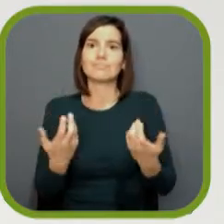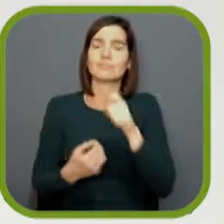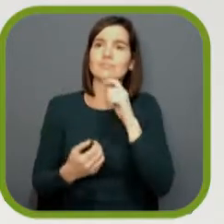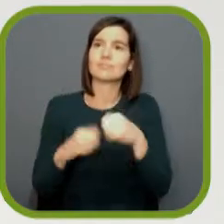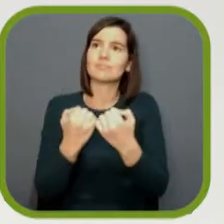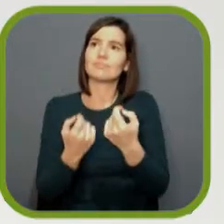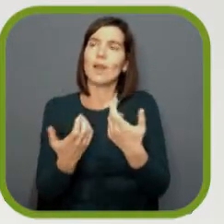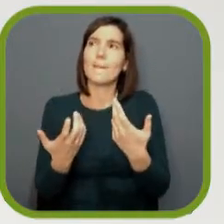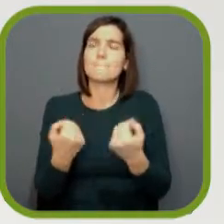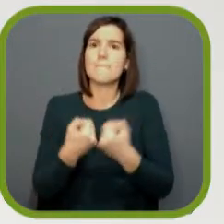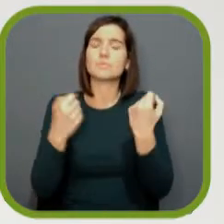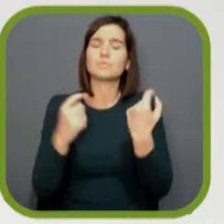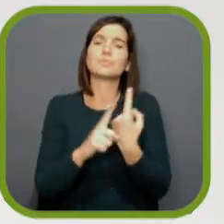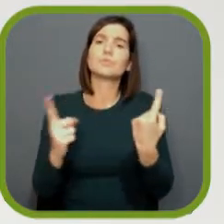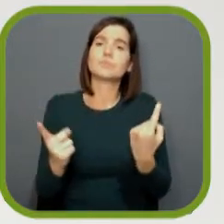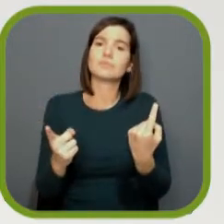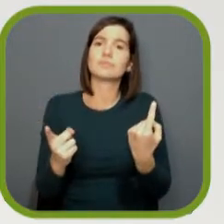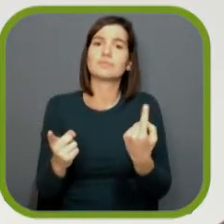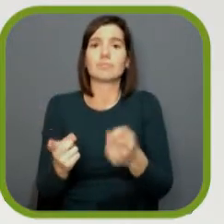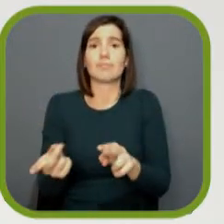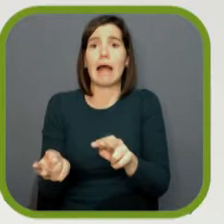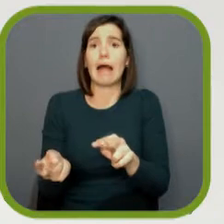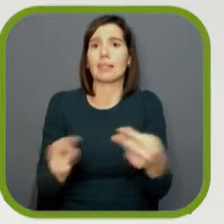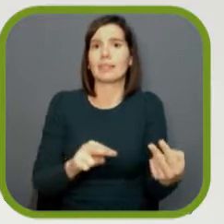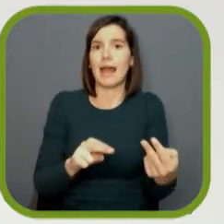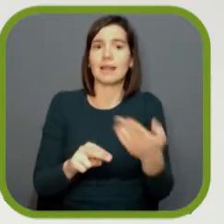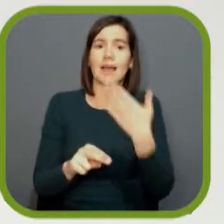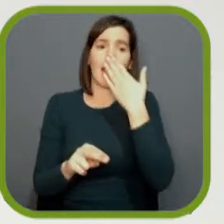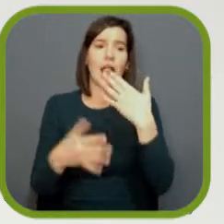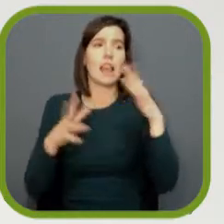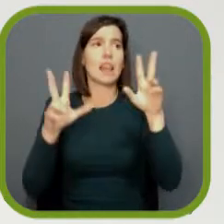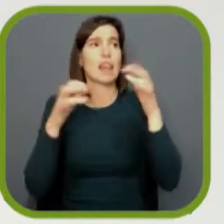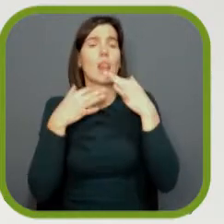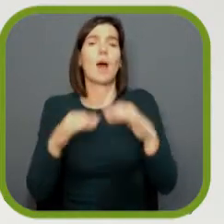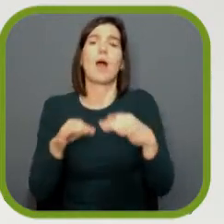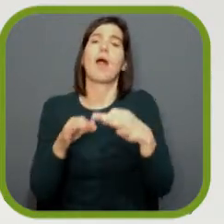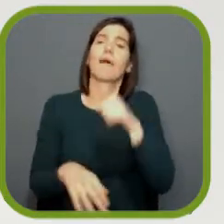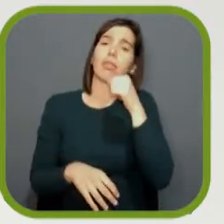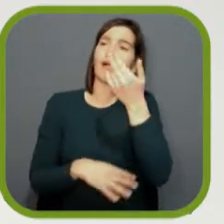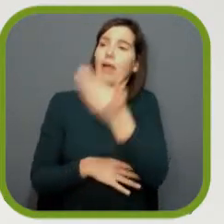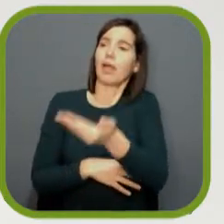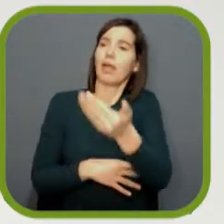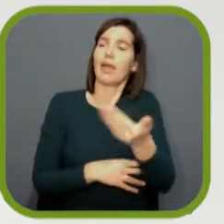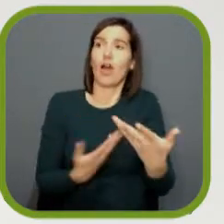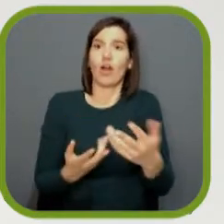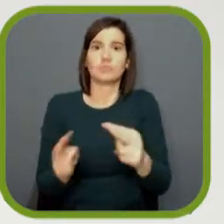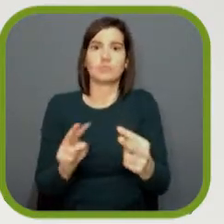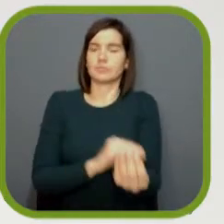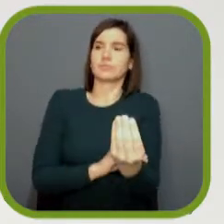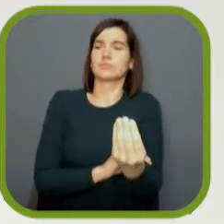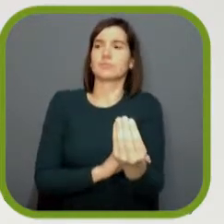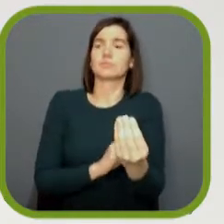causar alguma disrupção social, isto é, tendo em conta que está a alterar uma espécie de normalidade vigente, criando uma nova